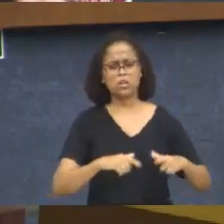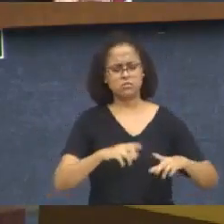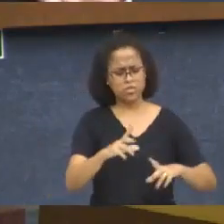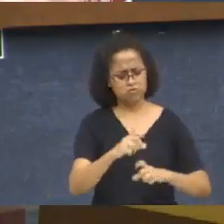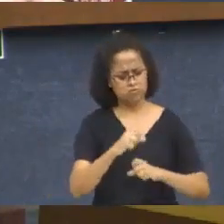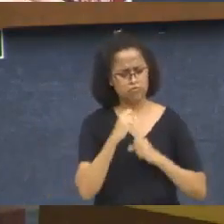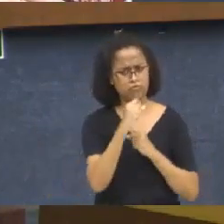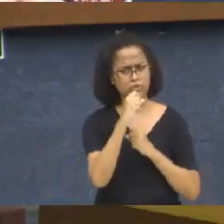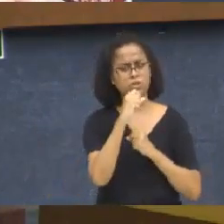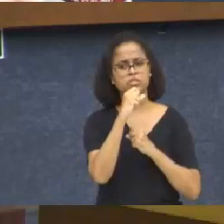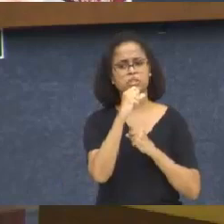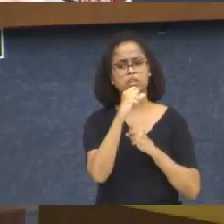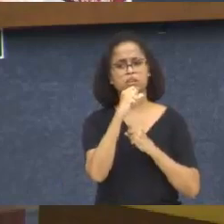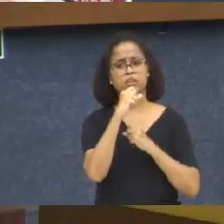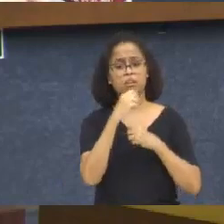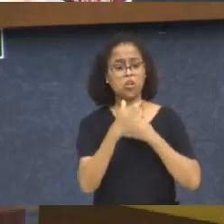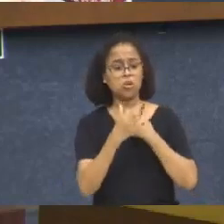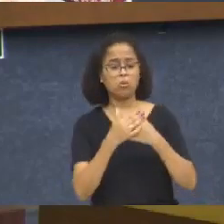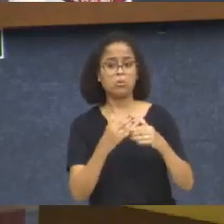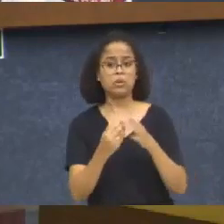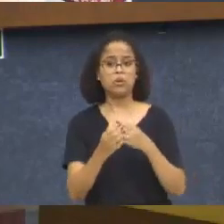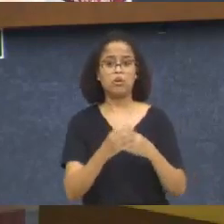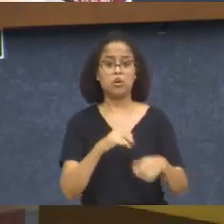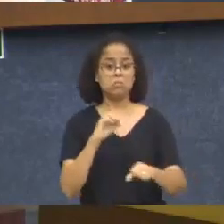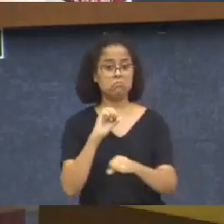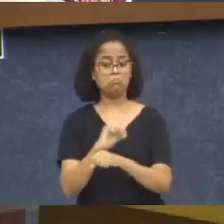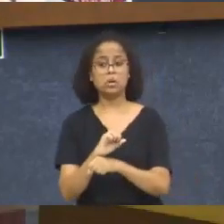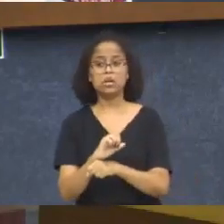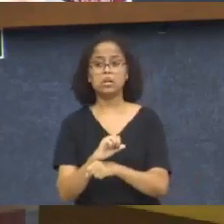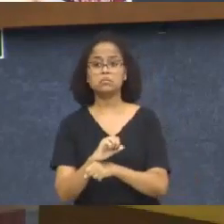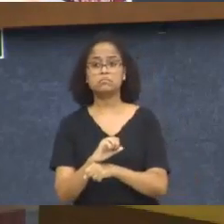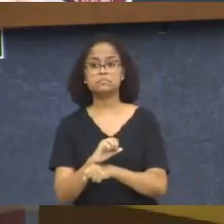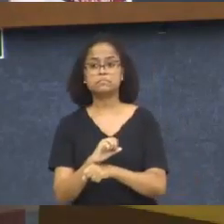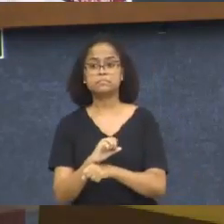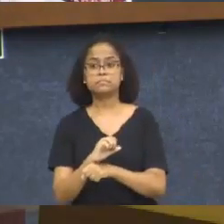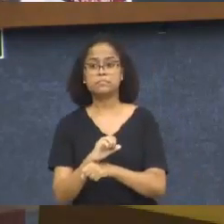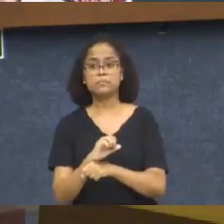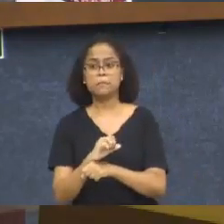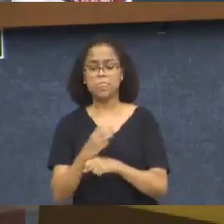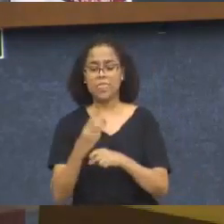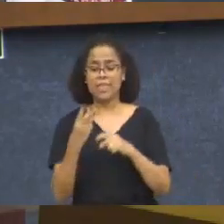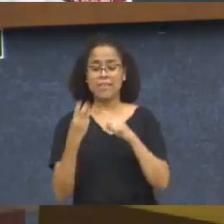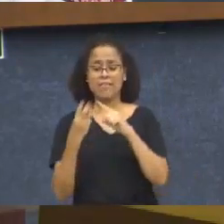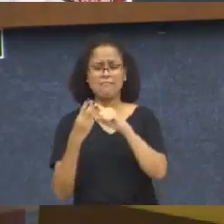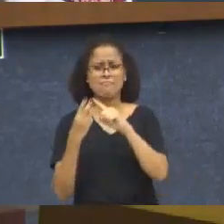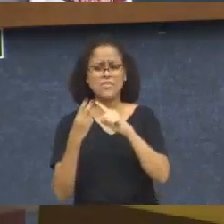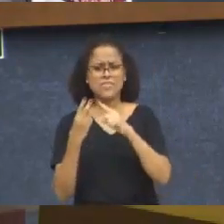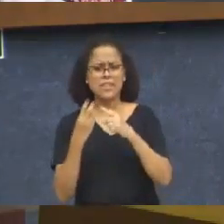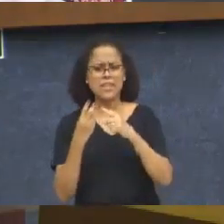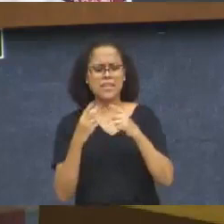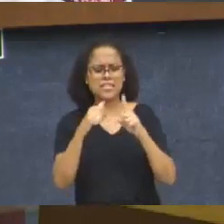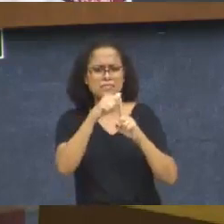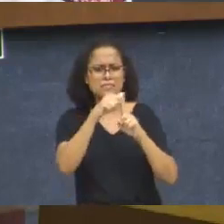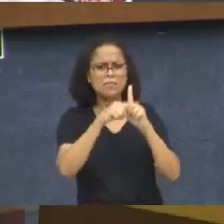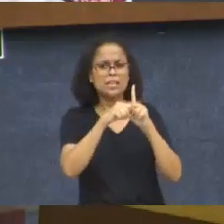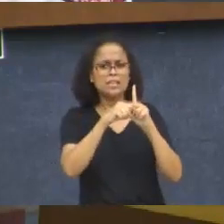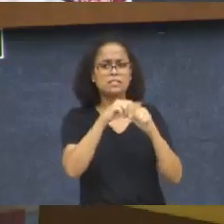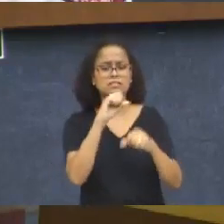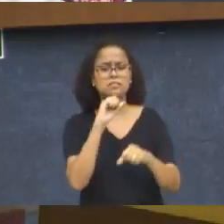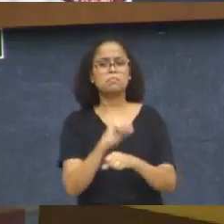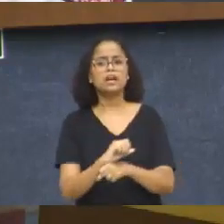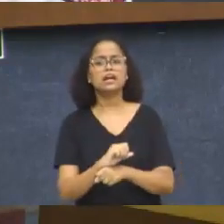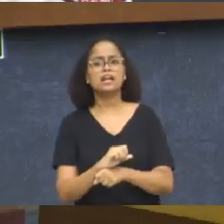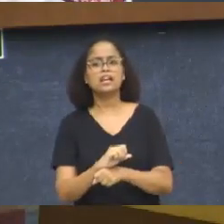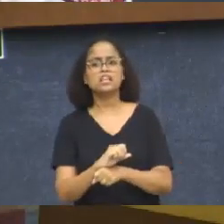Porque qualquer hora pode parar, 3 meses no ano vai trabalhar mesmo. Imagina se você vai colocar a sua cidade toda na mão de um sistema